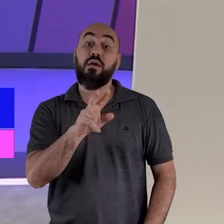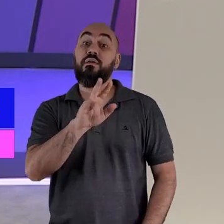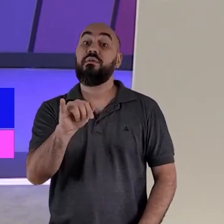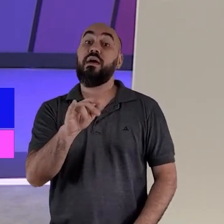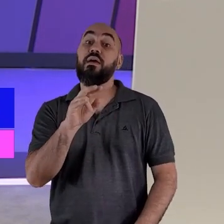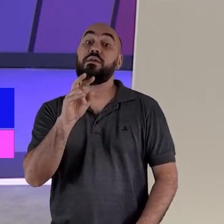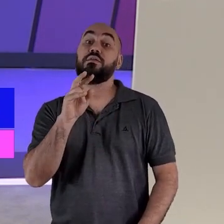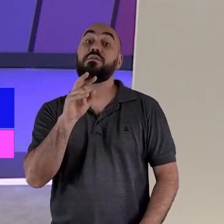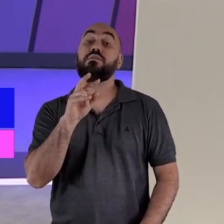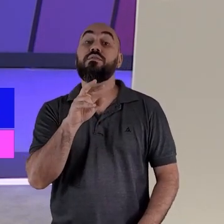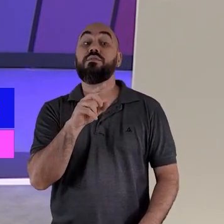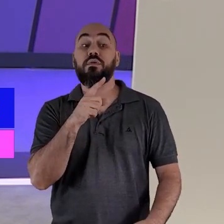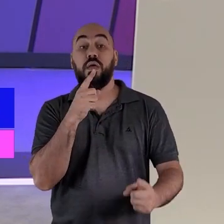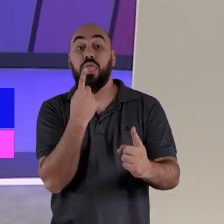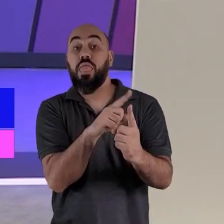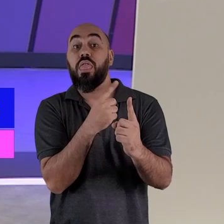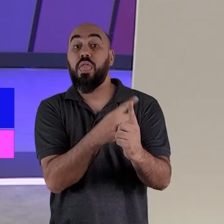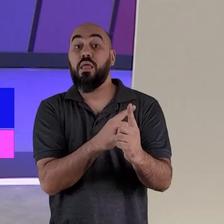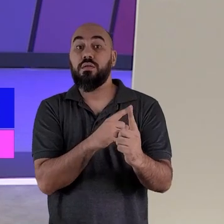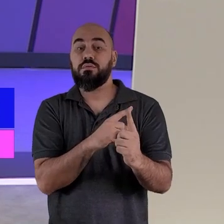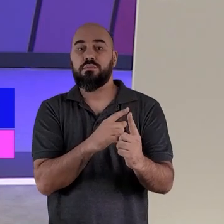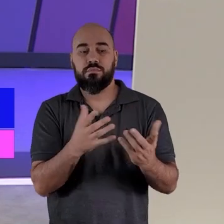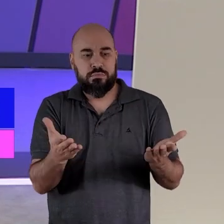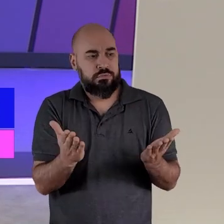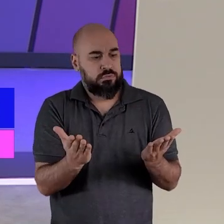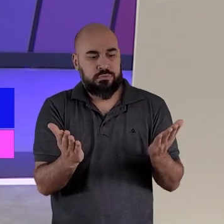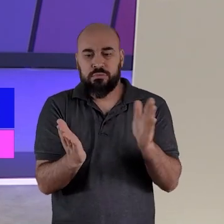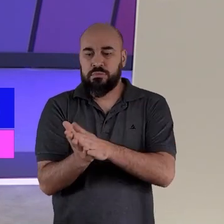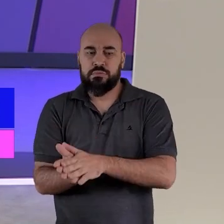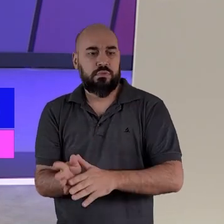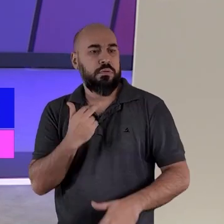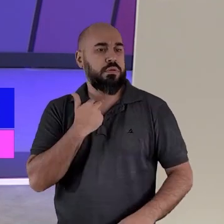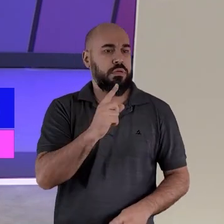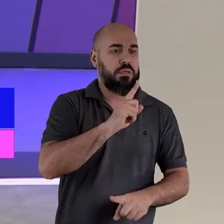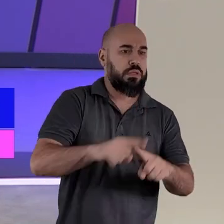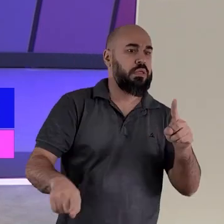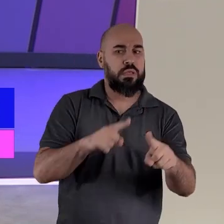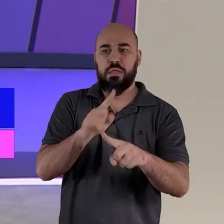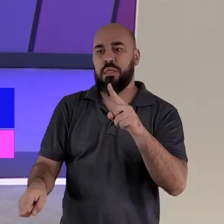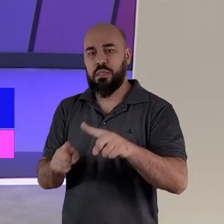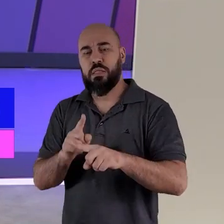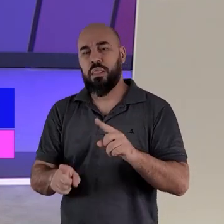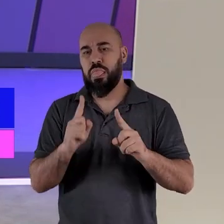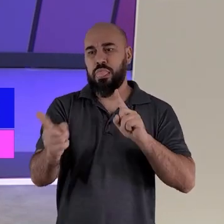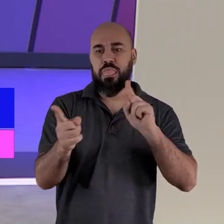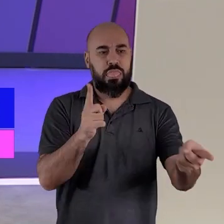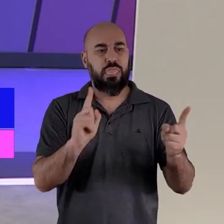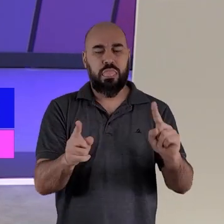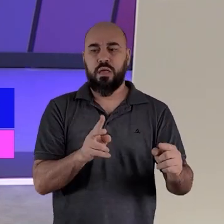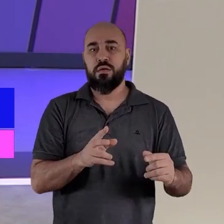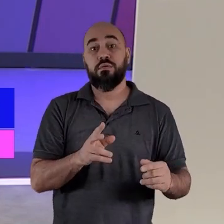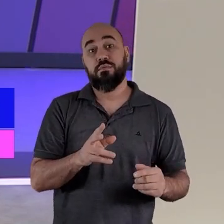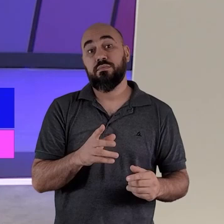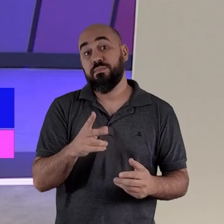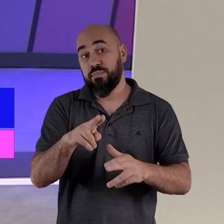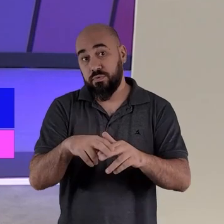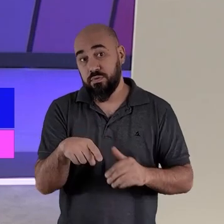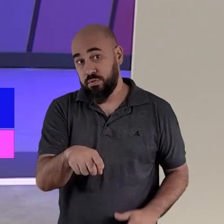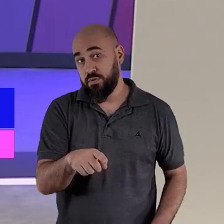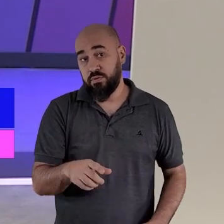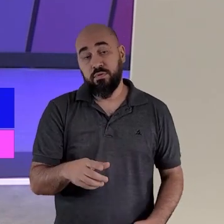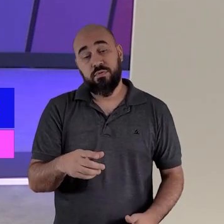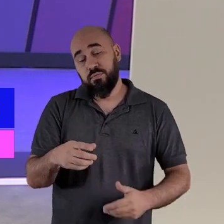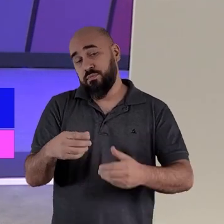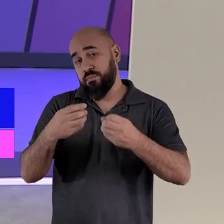sob intensa perseguição. Elas estariam vivendo uma grande tragédia. Por isso estão com pano